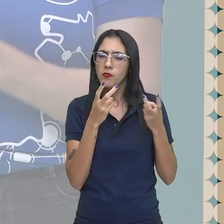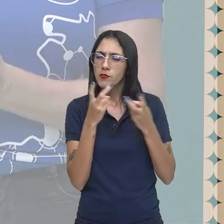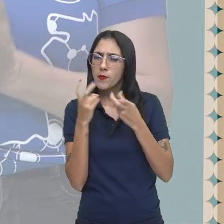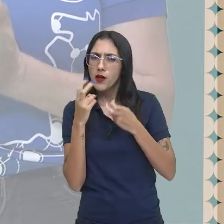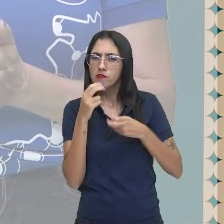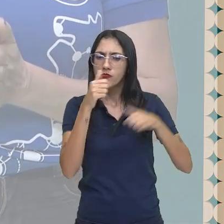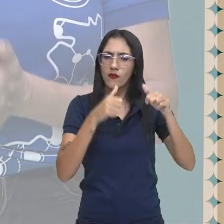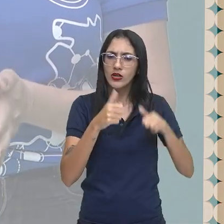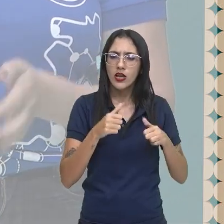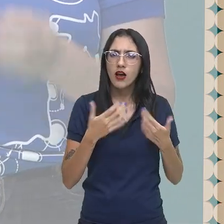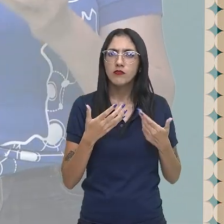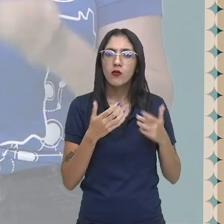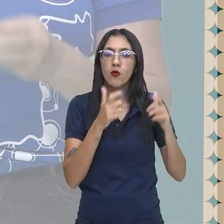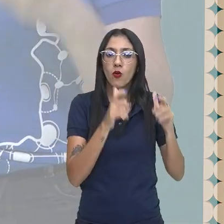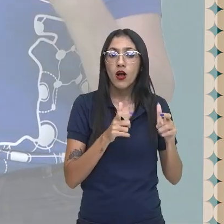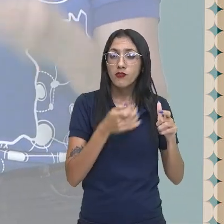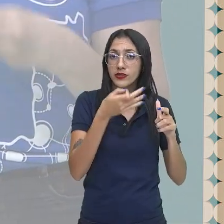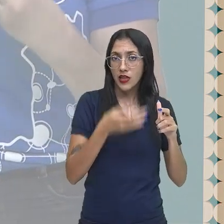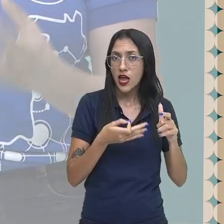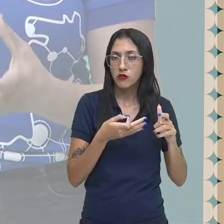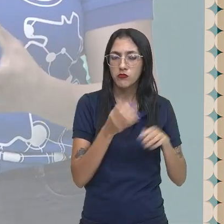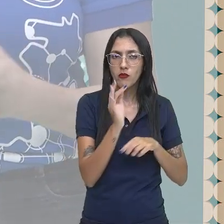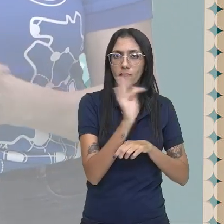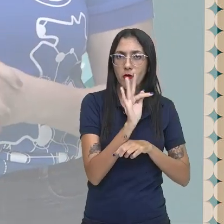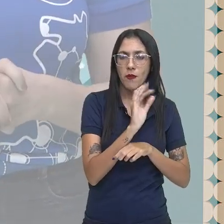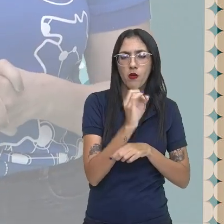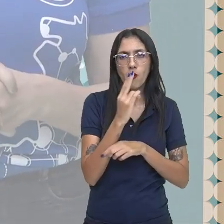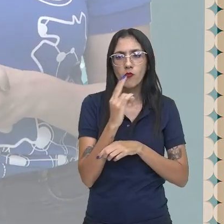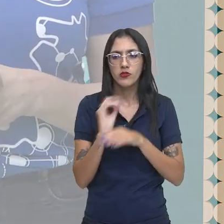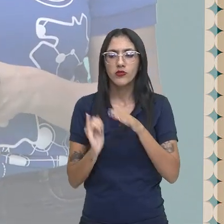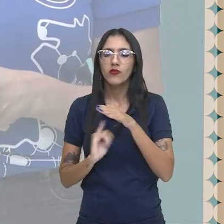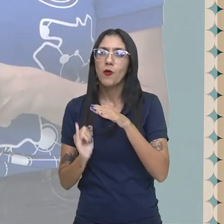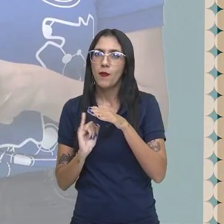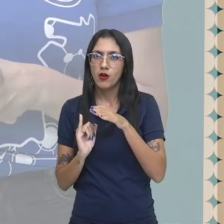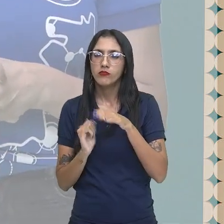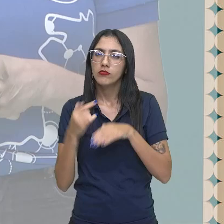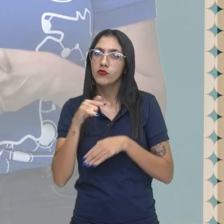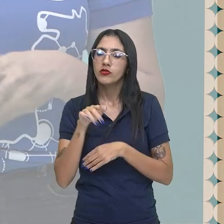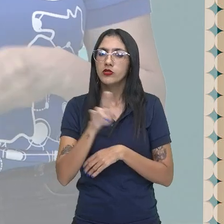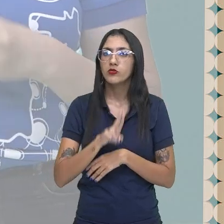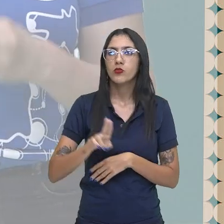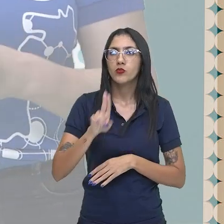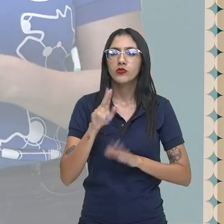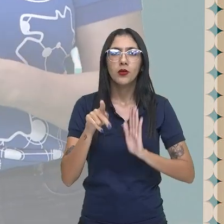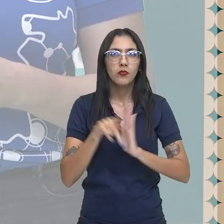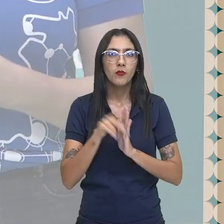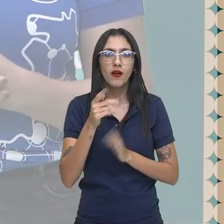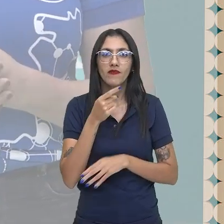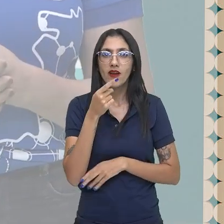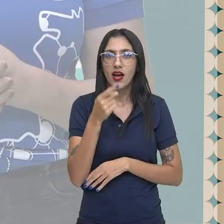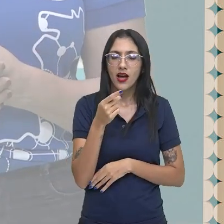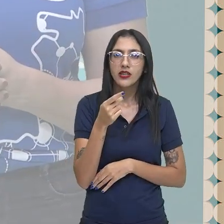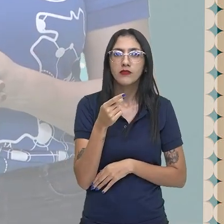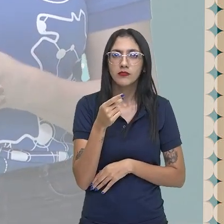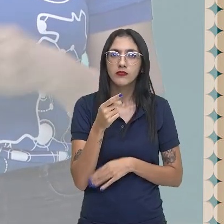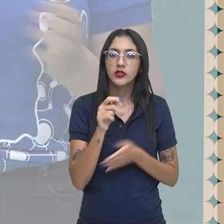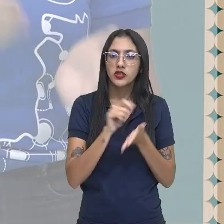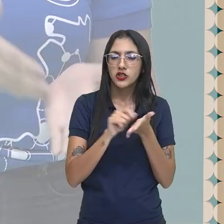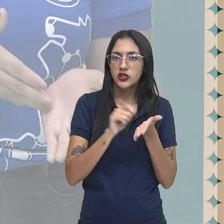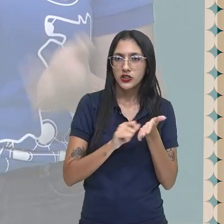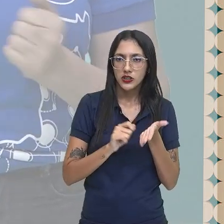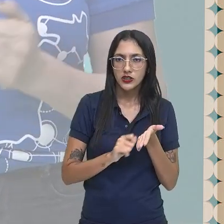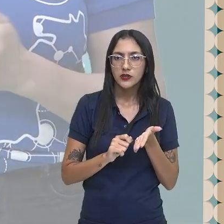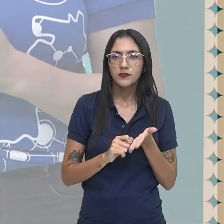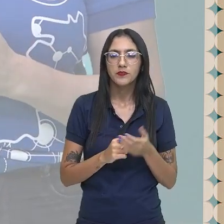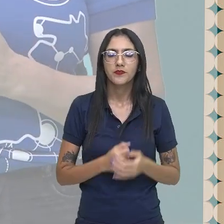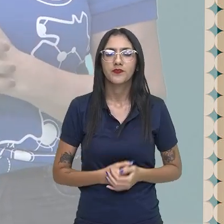o momento certo para colocar a sua fala, né, conforme o nível, né? O nível